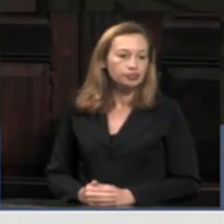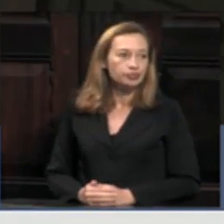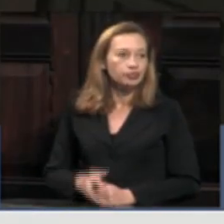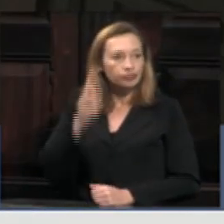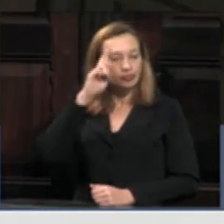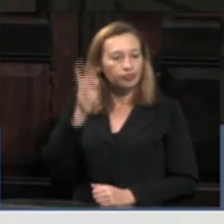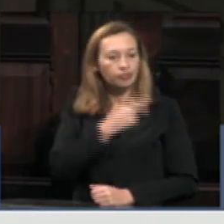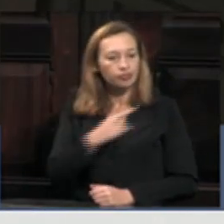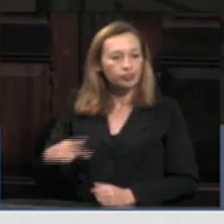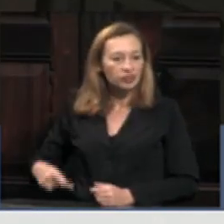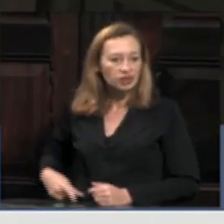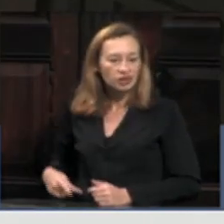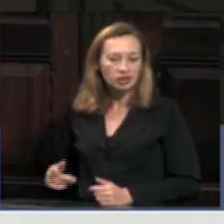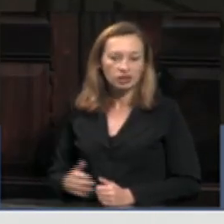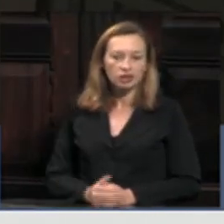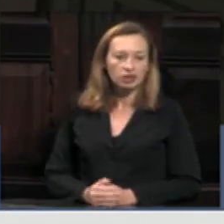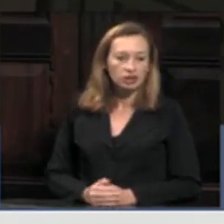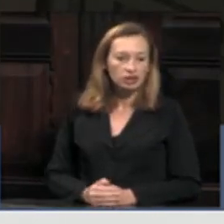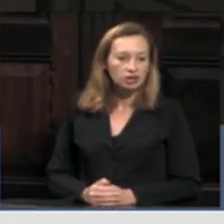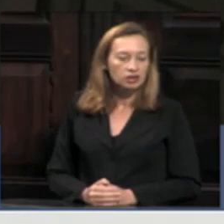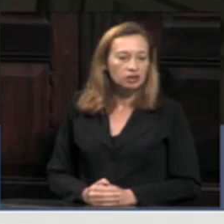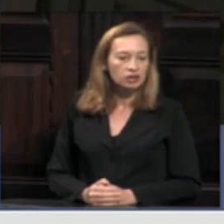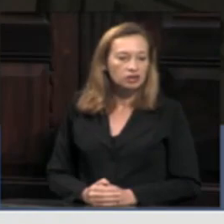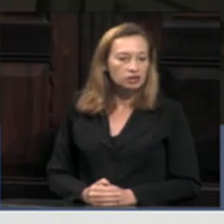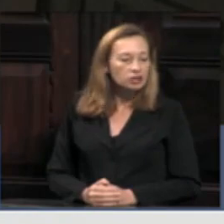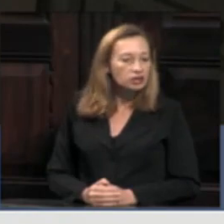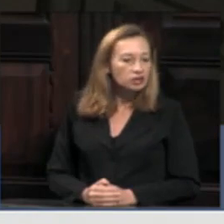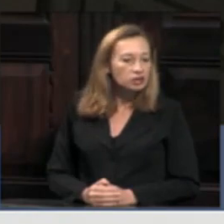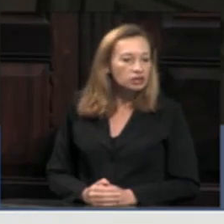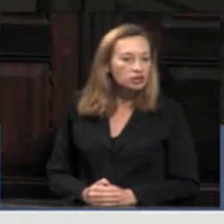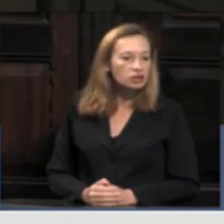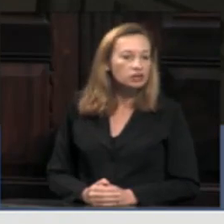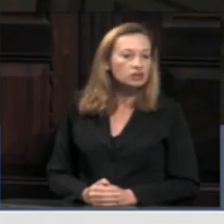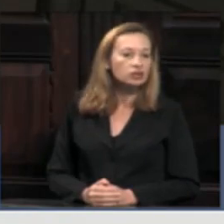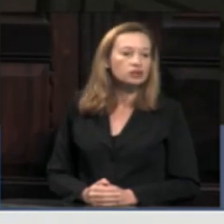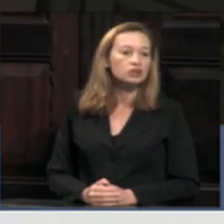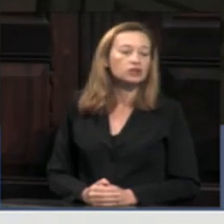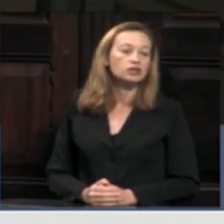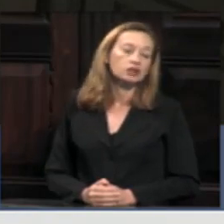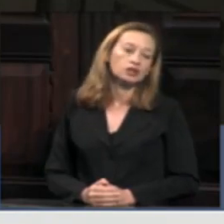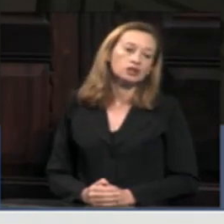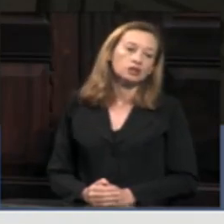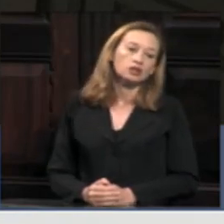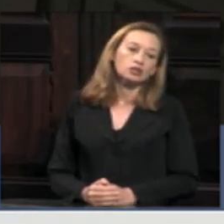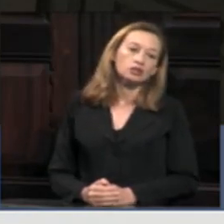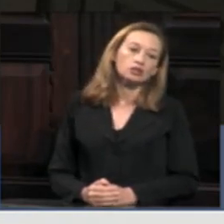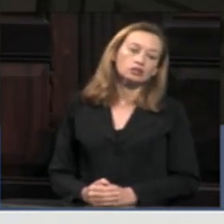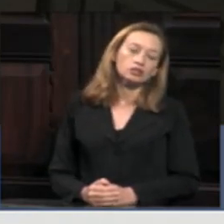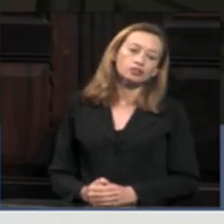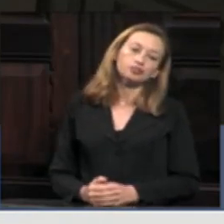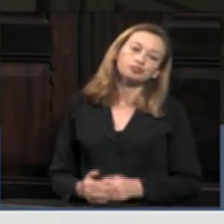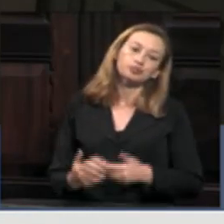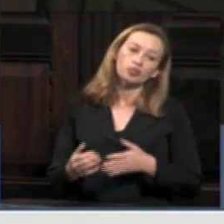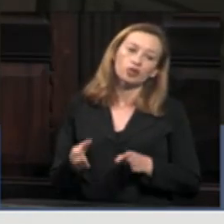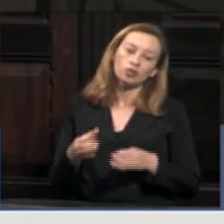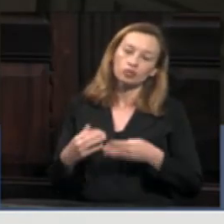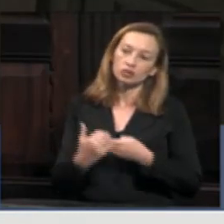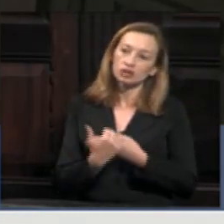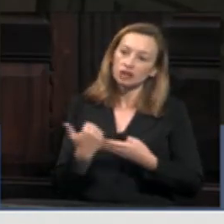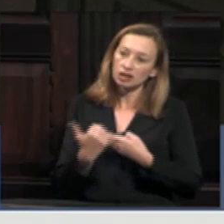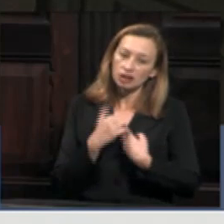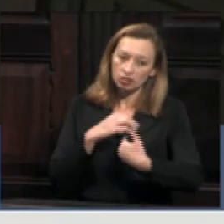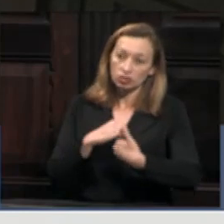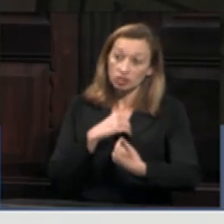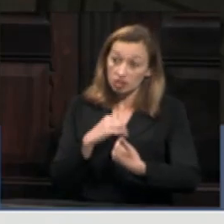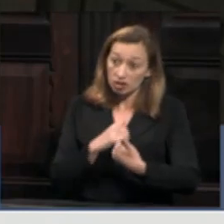Senhor presidente, pela segunda orientação do líder do Colégio de Líderes,